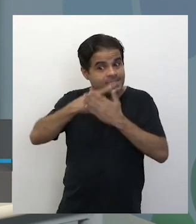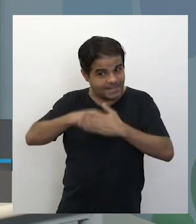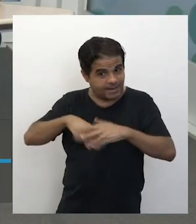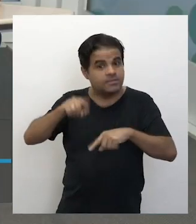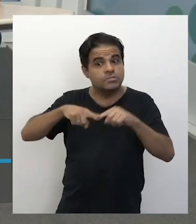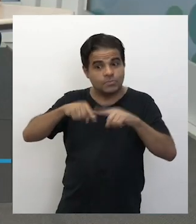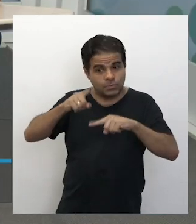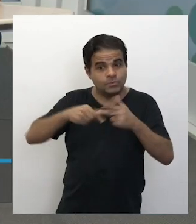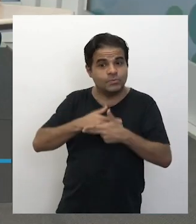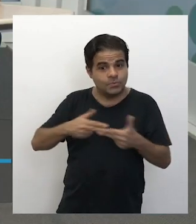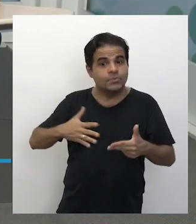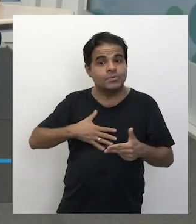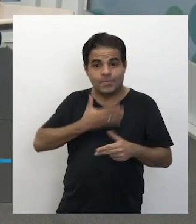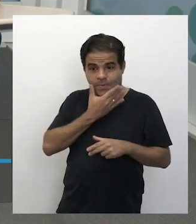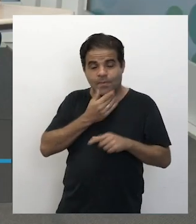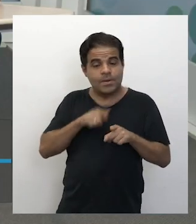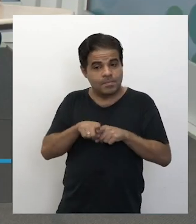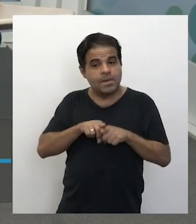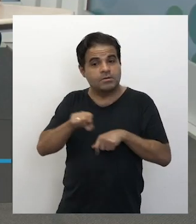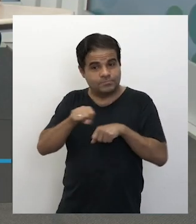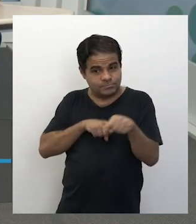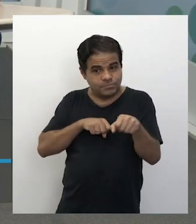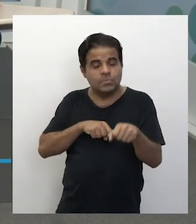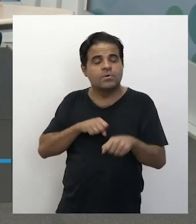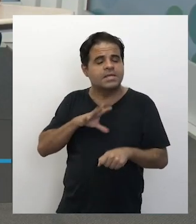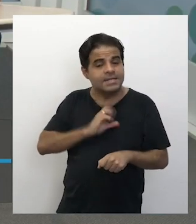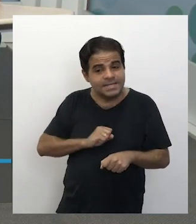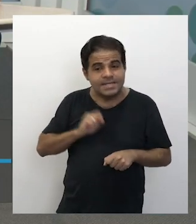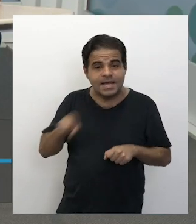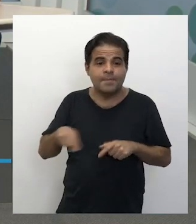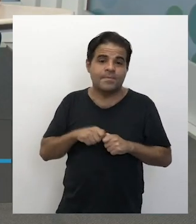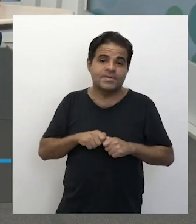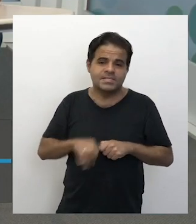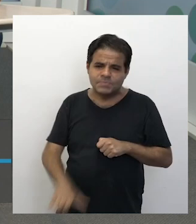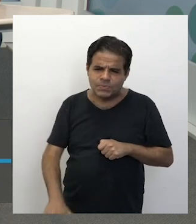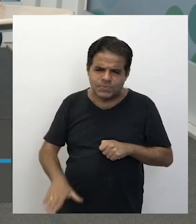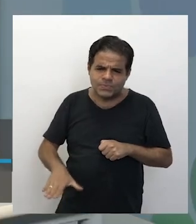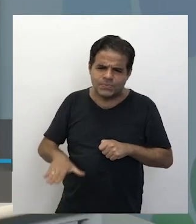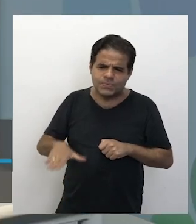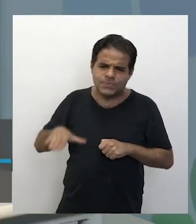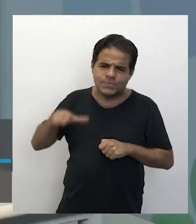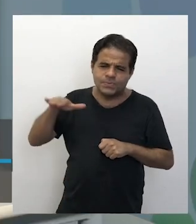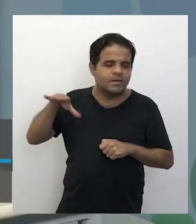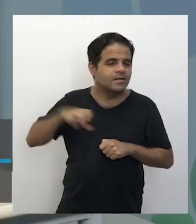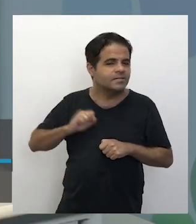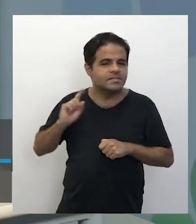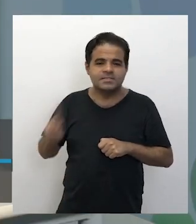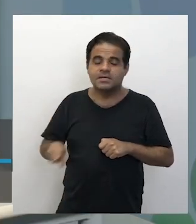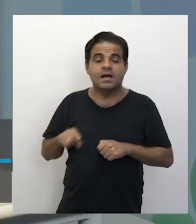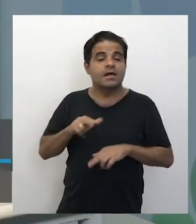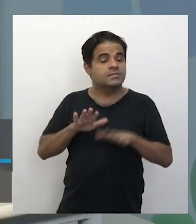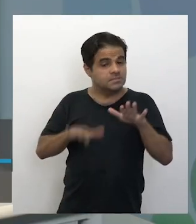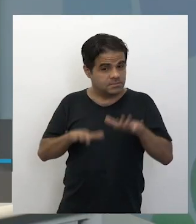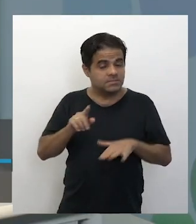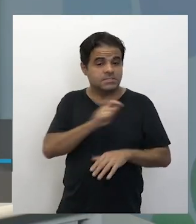produto, ou seja, ele ama fazer isso. E ele fazia isso desde a infância. Desde a infância. Por isso que muitas das vezes, alunos, quais são